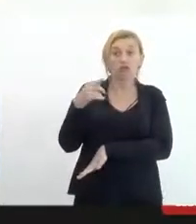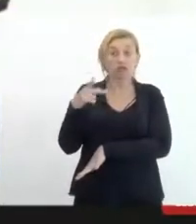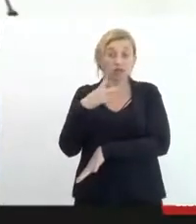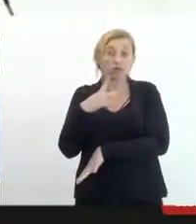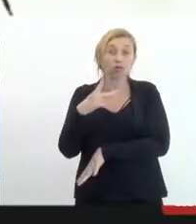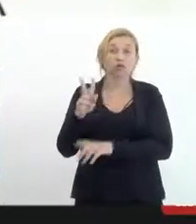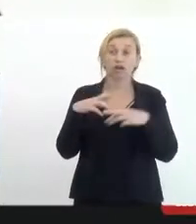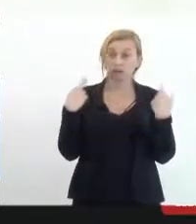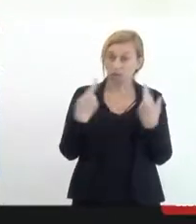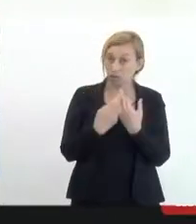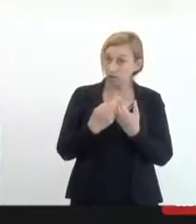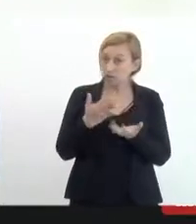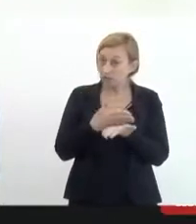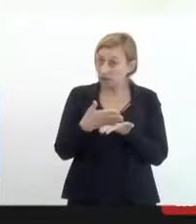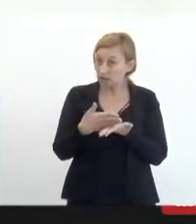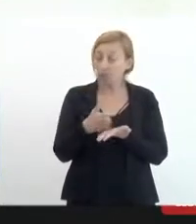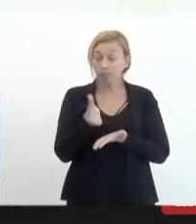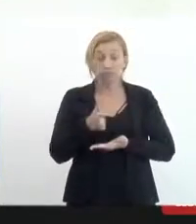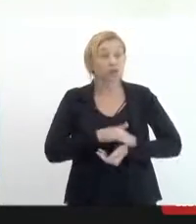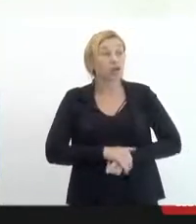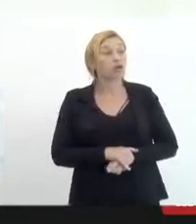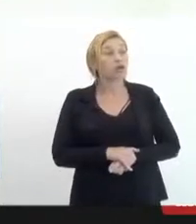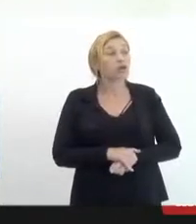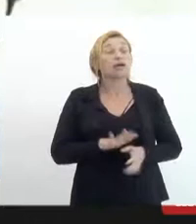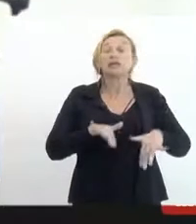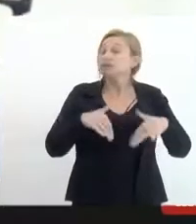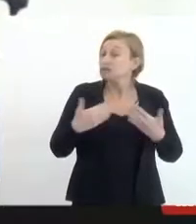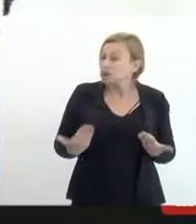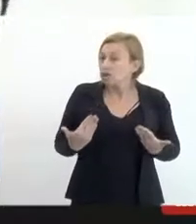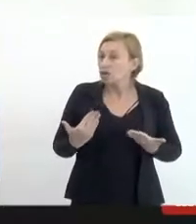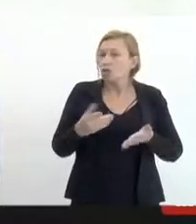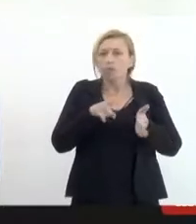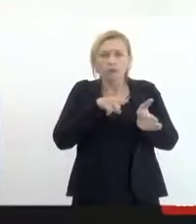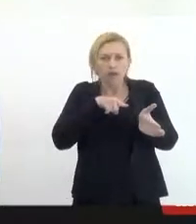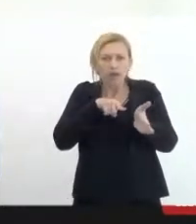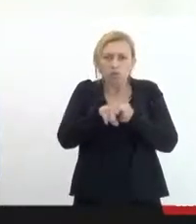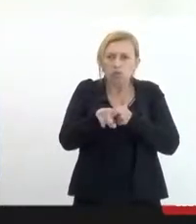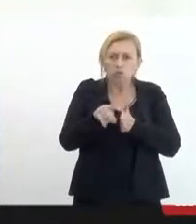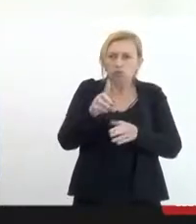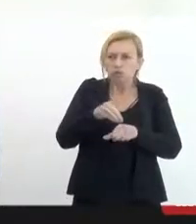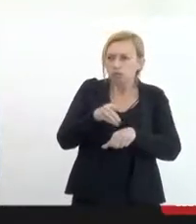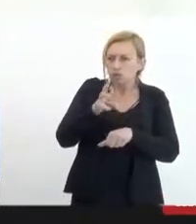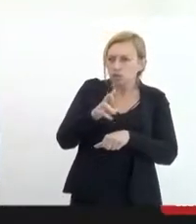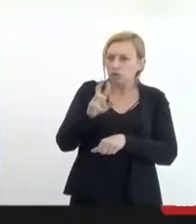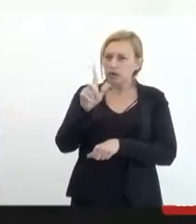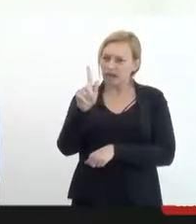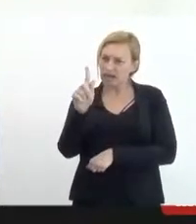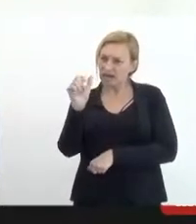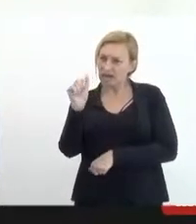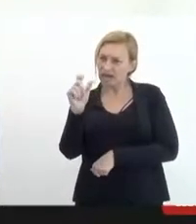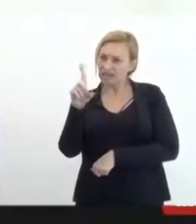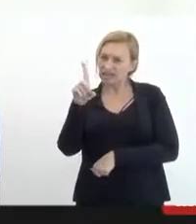reunião pretérita. Então, eu pergunto ao doutor Gadelha